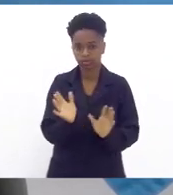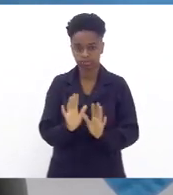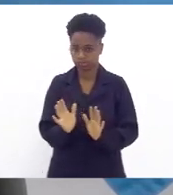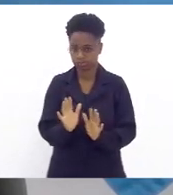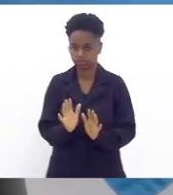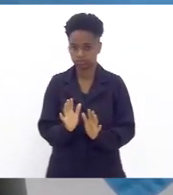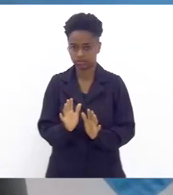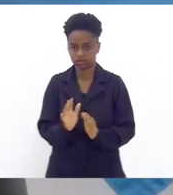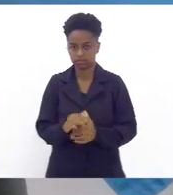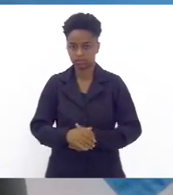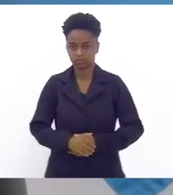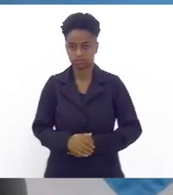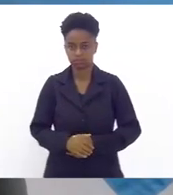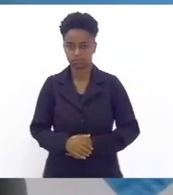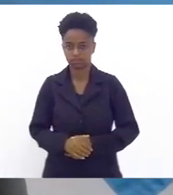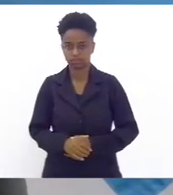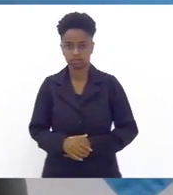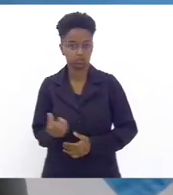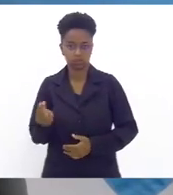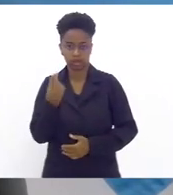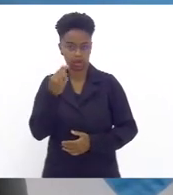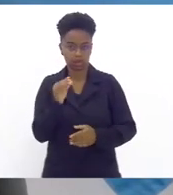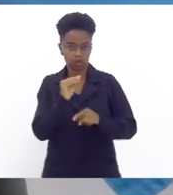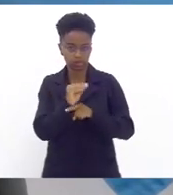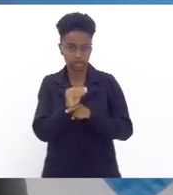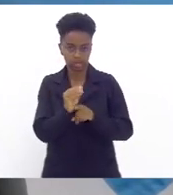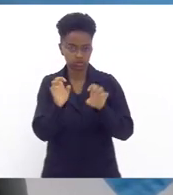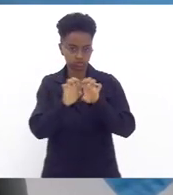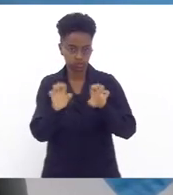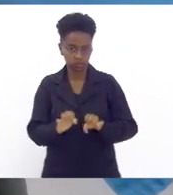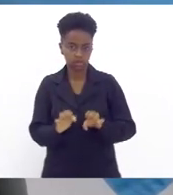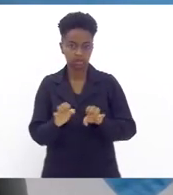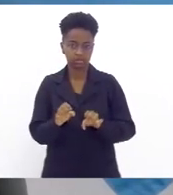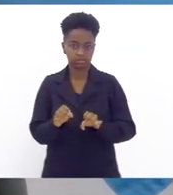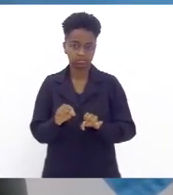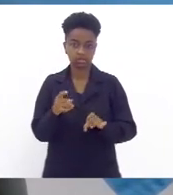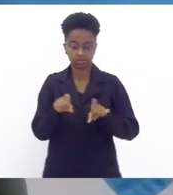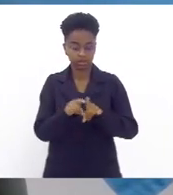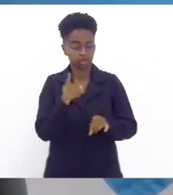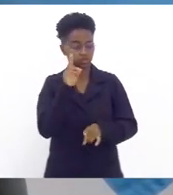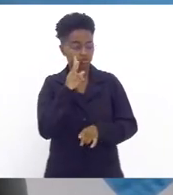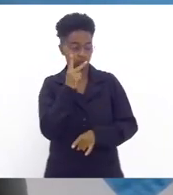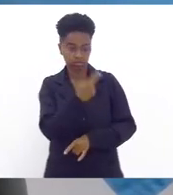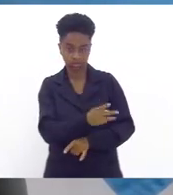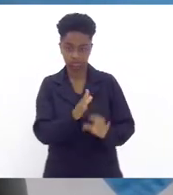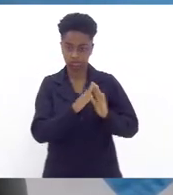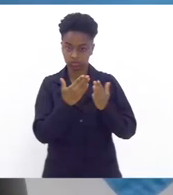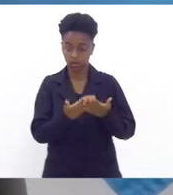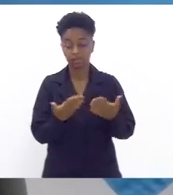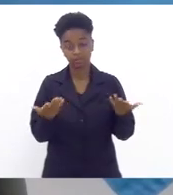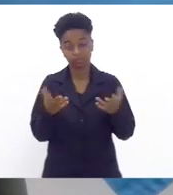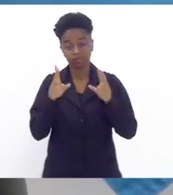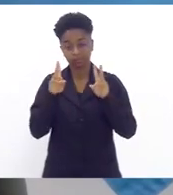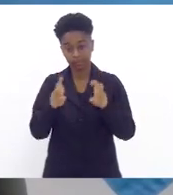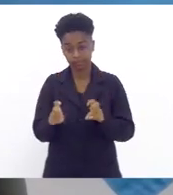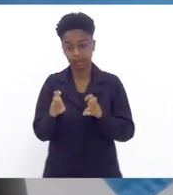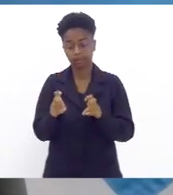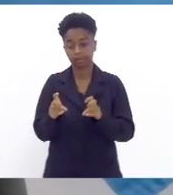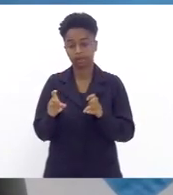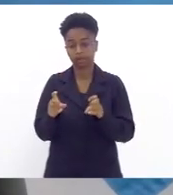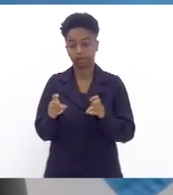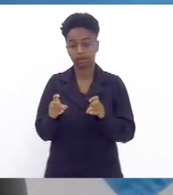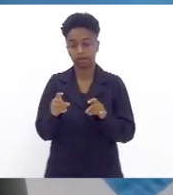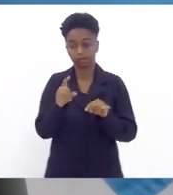de toda a estrutura e histórica Martins tem então sobre a questão do Acervo eu volto a falar